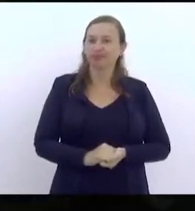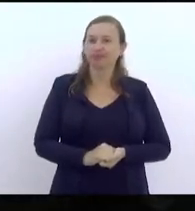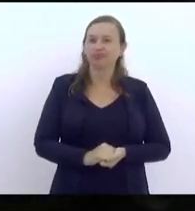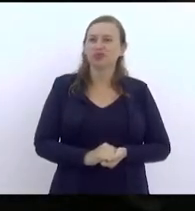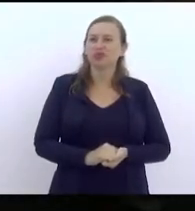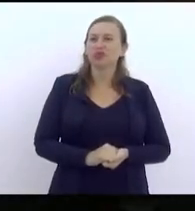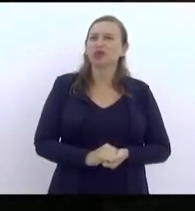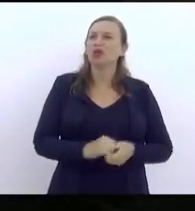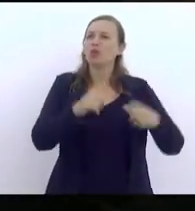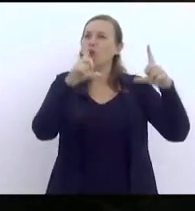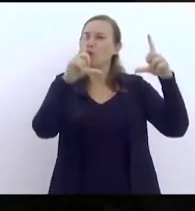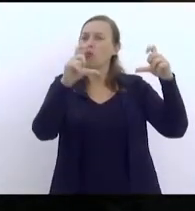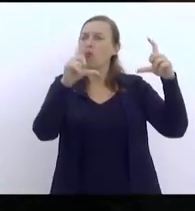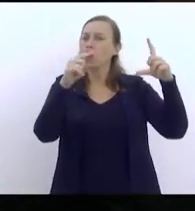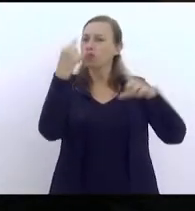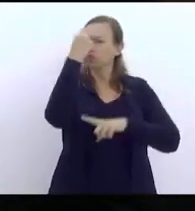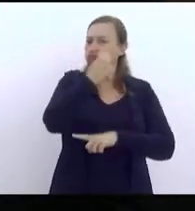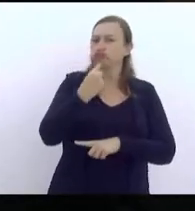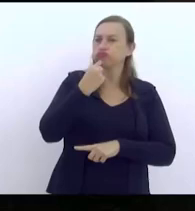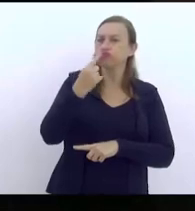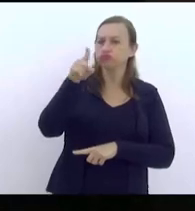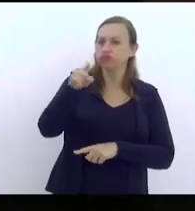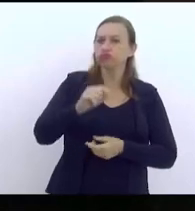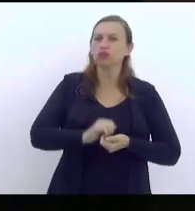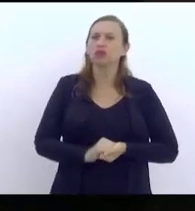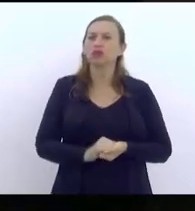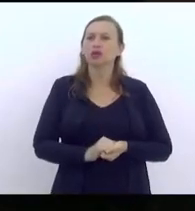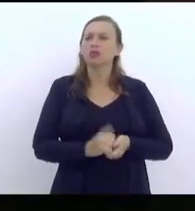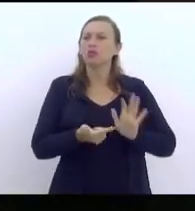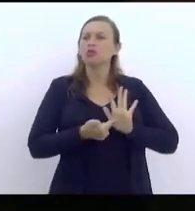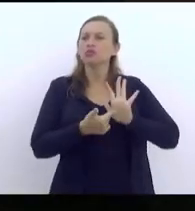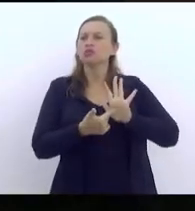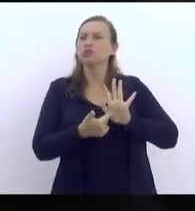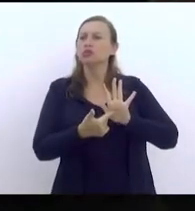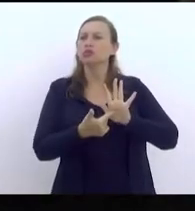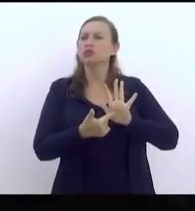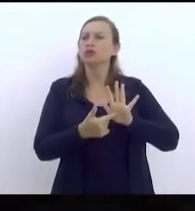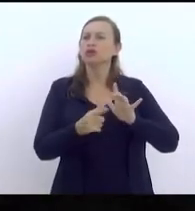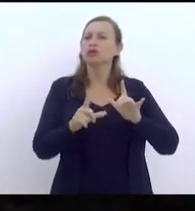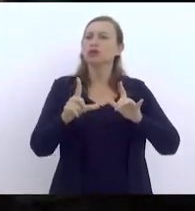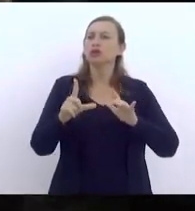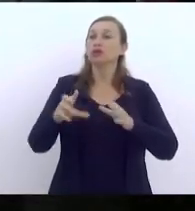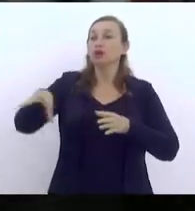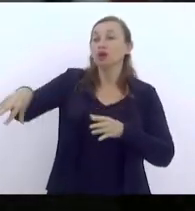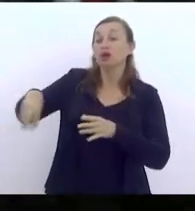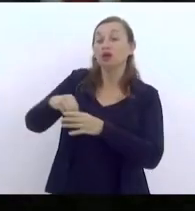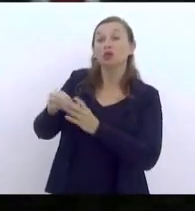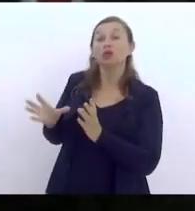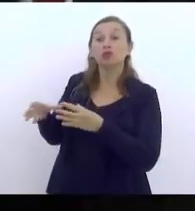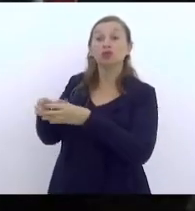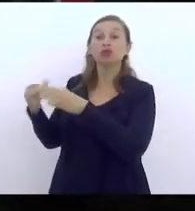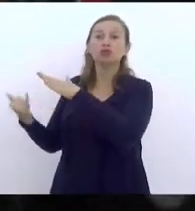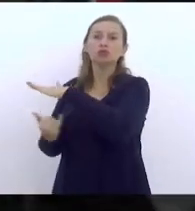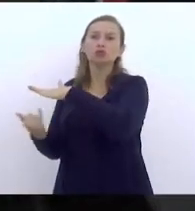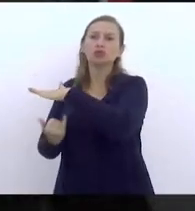Uma delas está aqui levantada pelos integrantes dessa